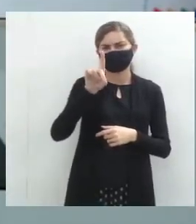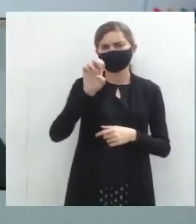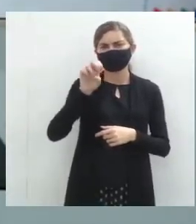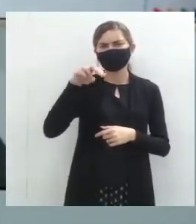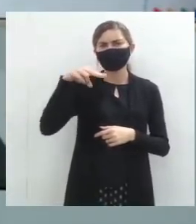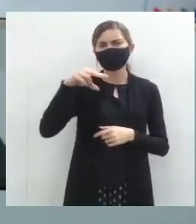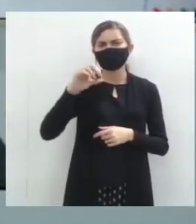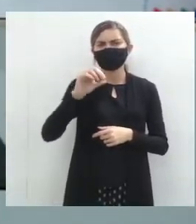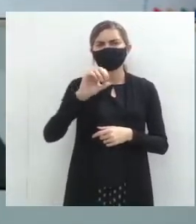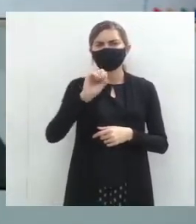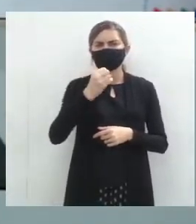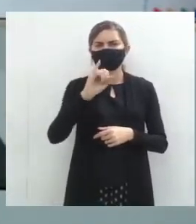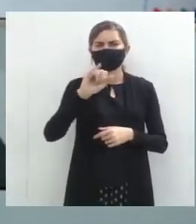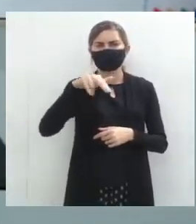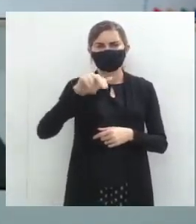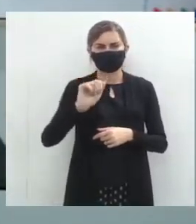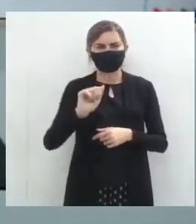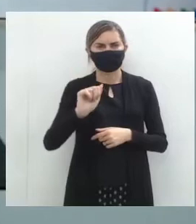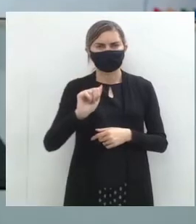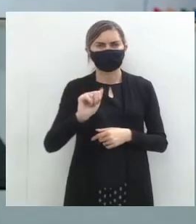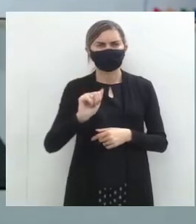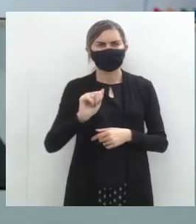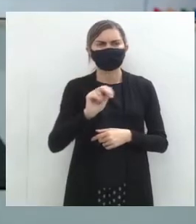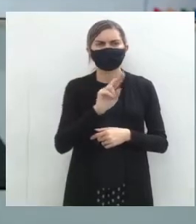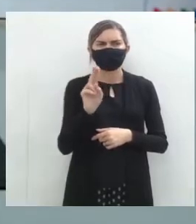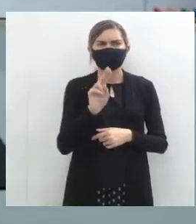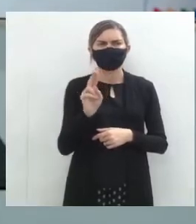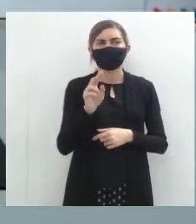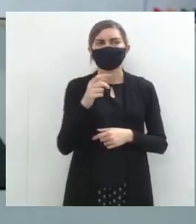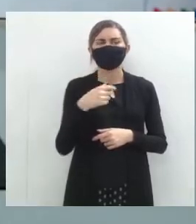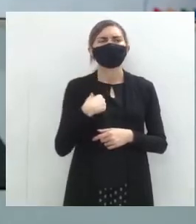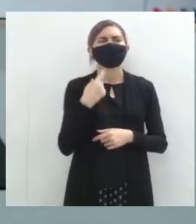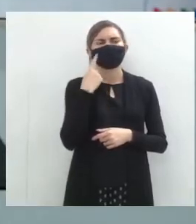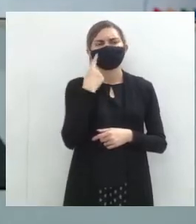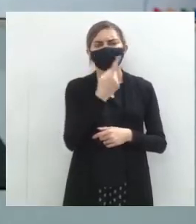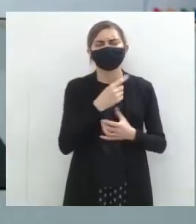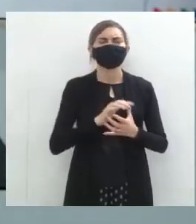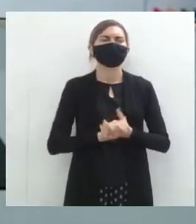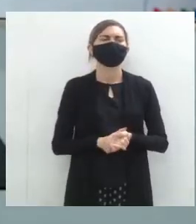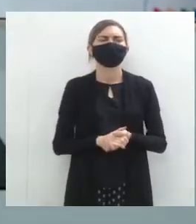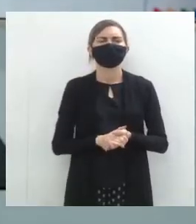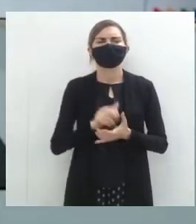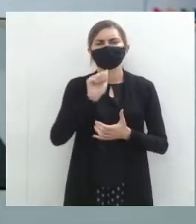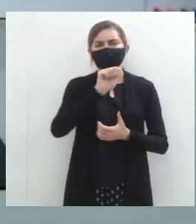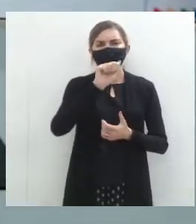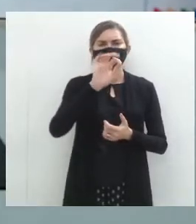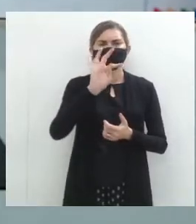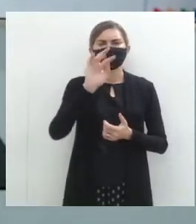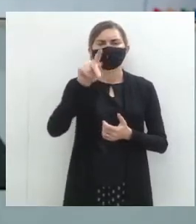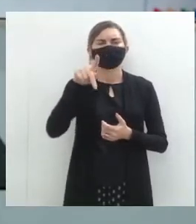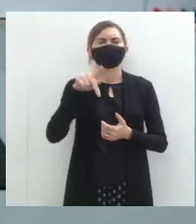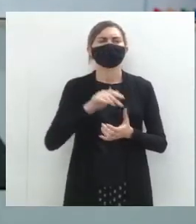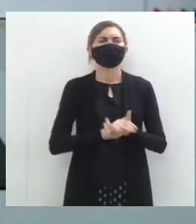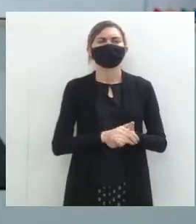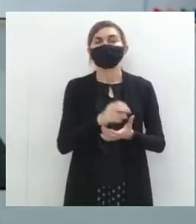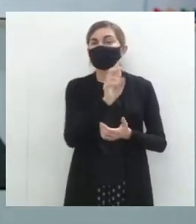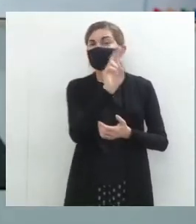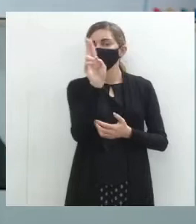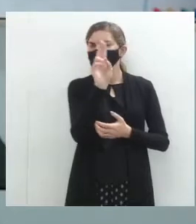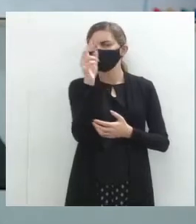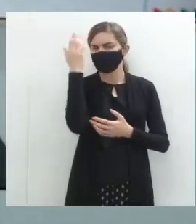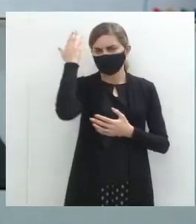trifosfato ou trifosfato de adenosina. Aí olha o nome do negócio. Olha pra cá, vê, ATP. Olha o nome